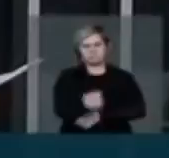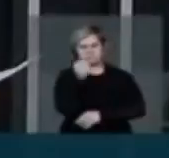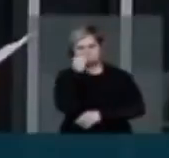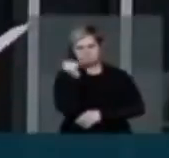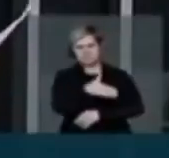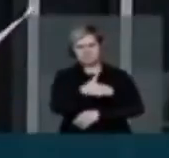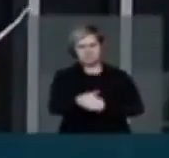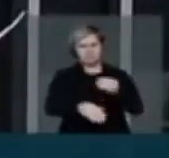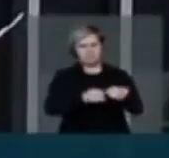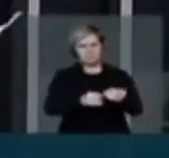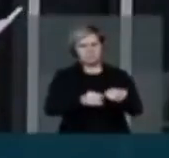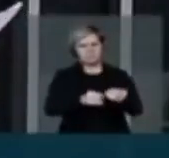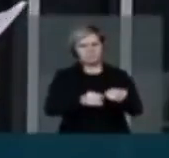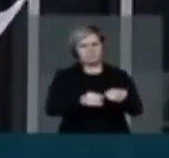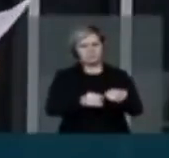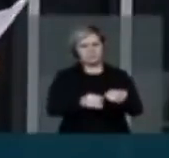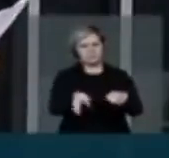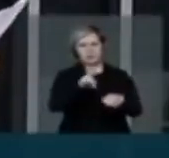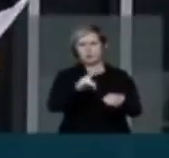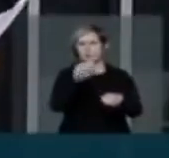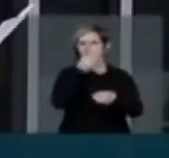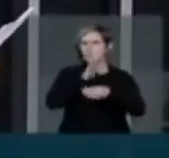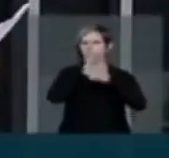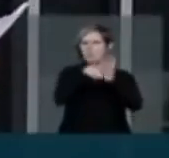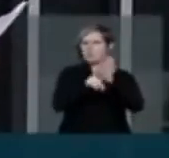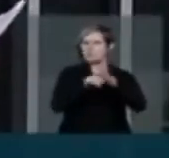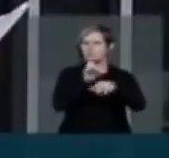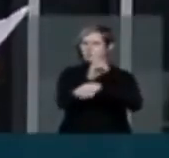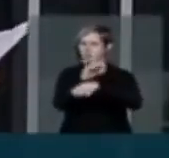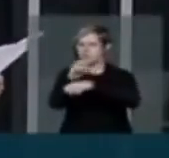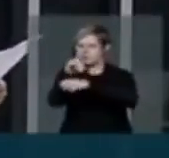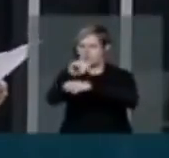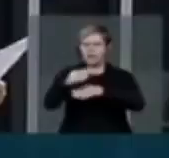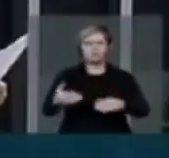que se utiliza de benécias do Estado,